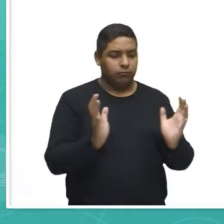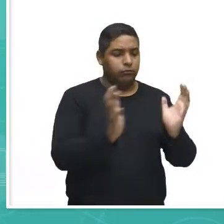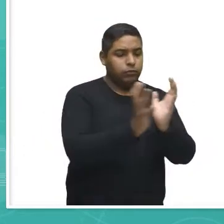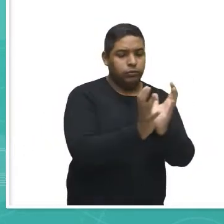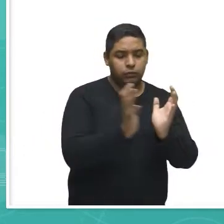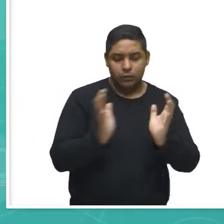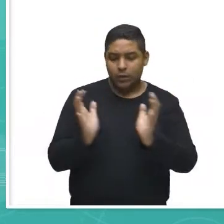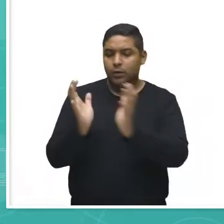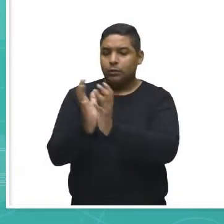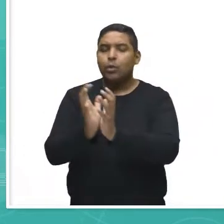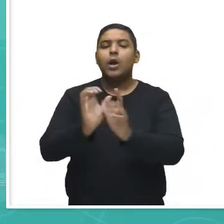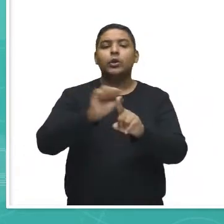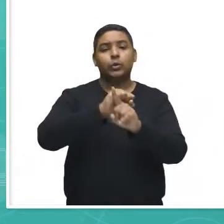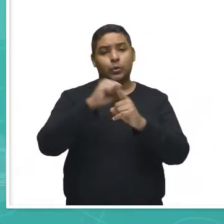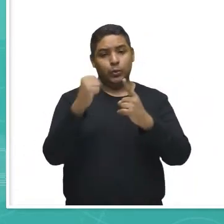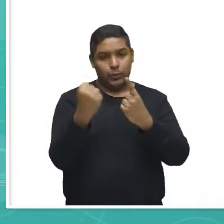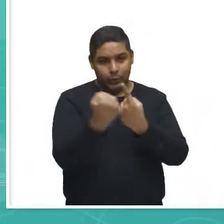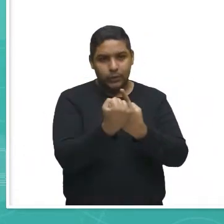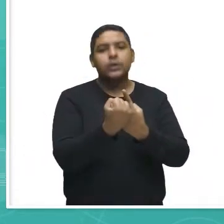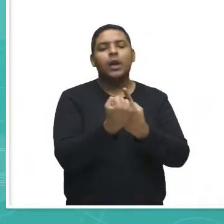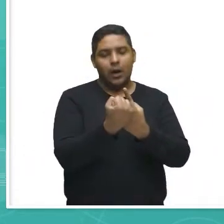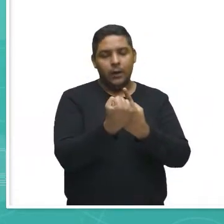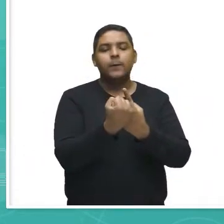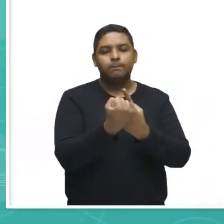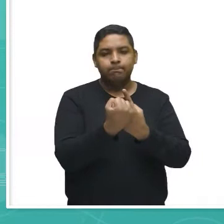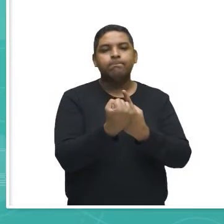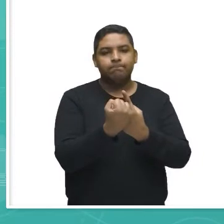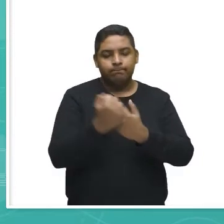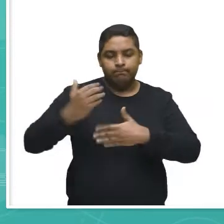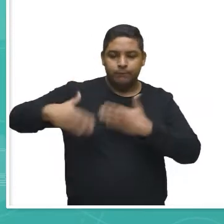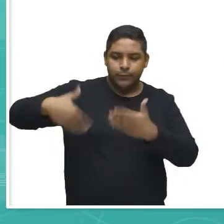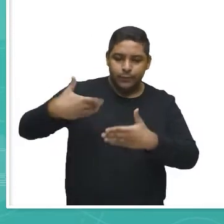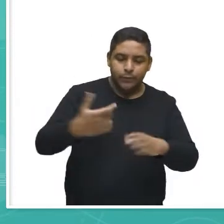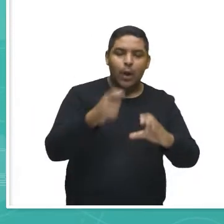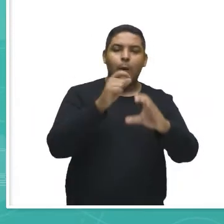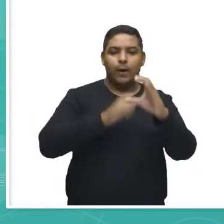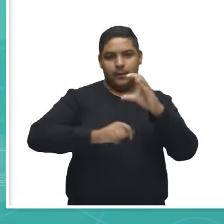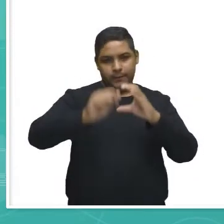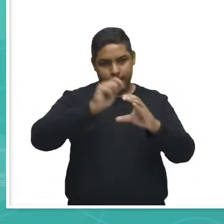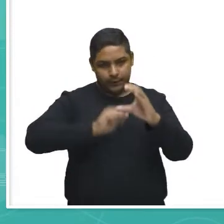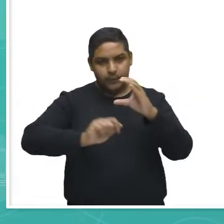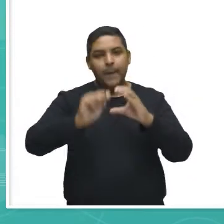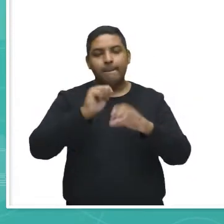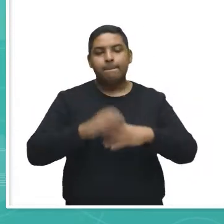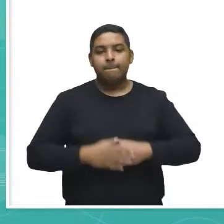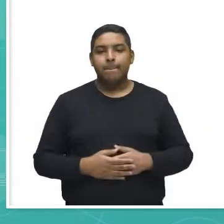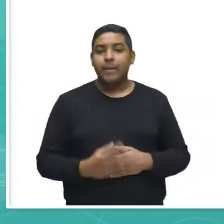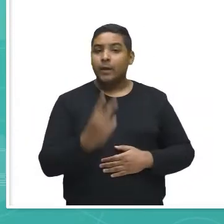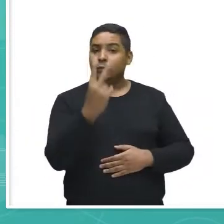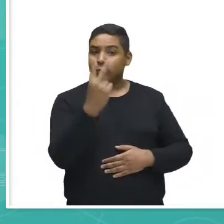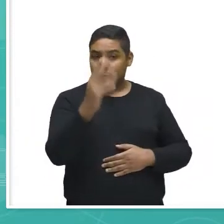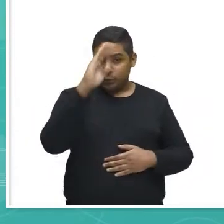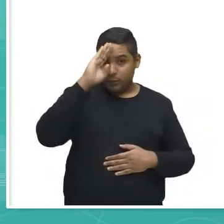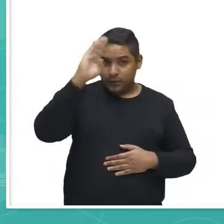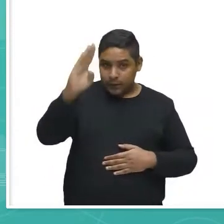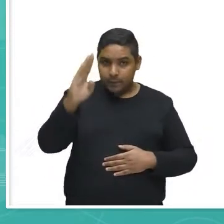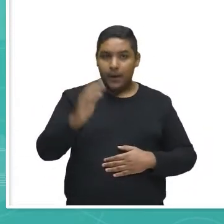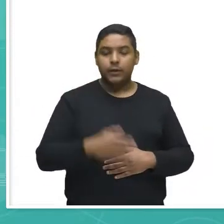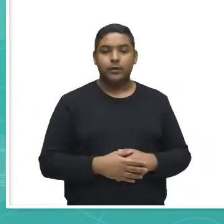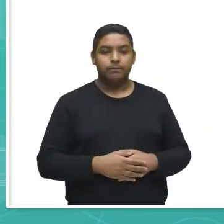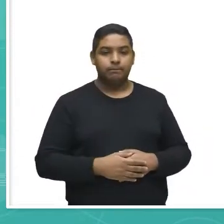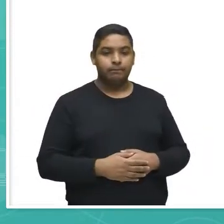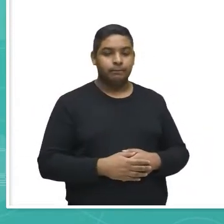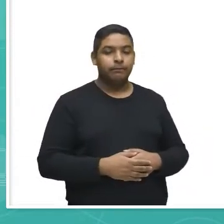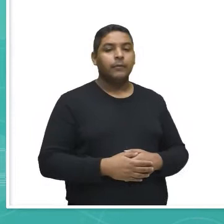classes sociais no processo do capitalismo. E vão ter duas classes sociais que vão chamar mais